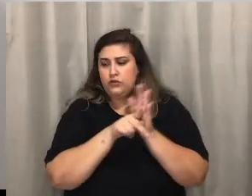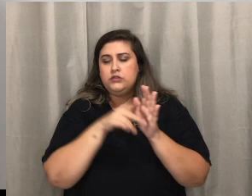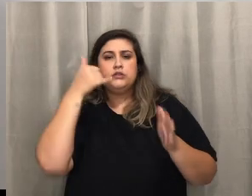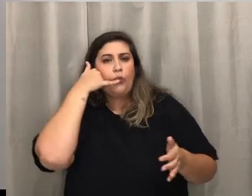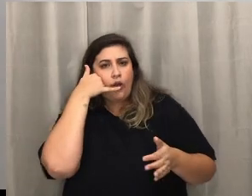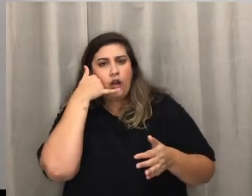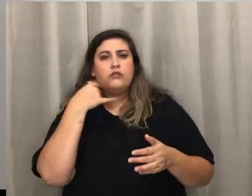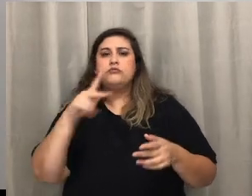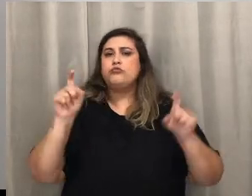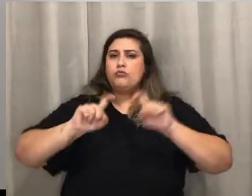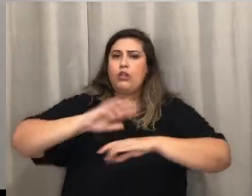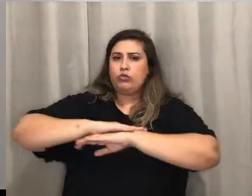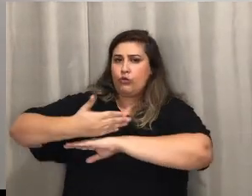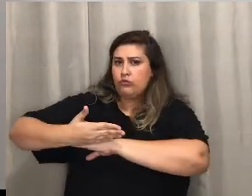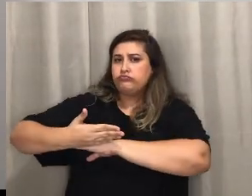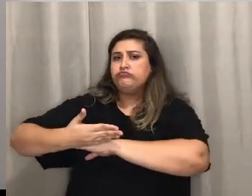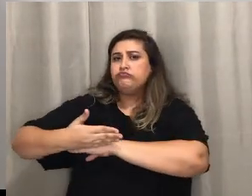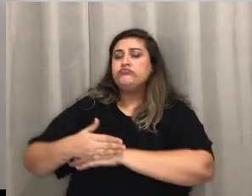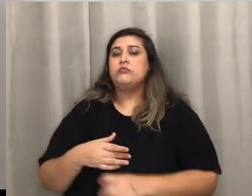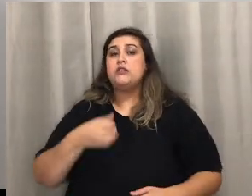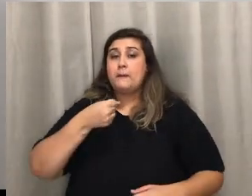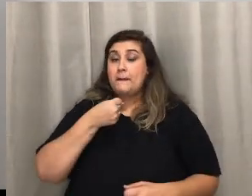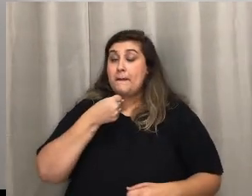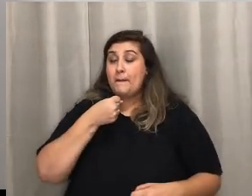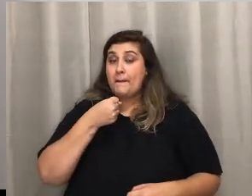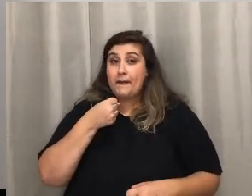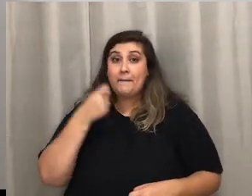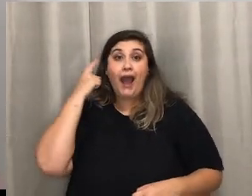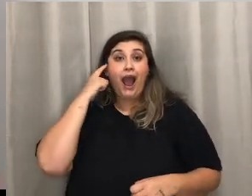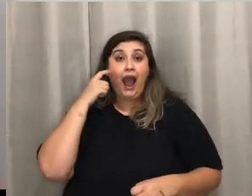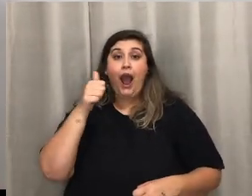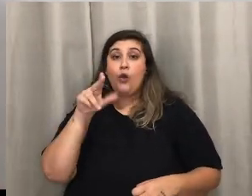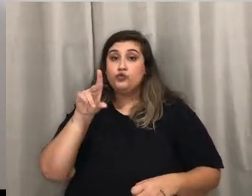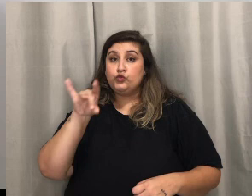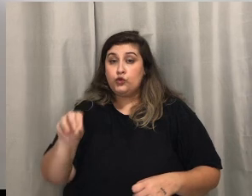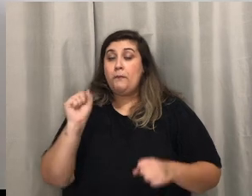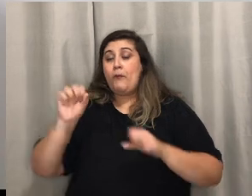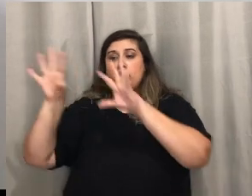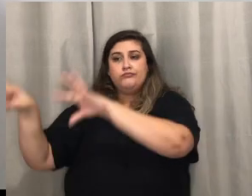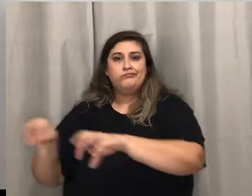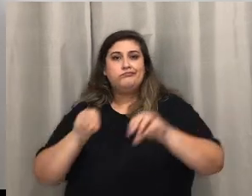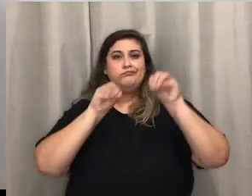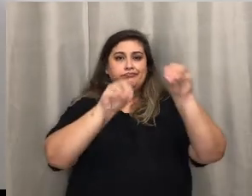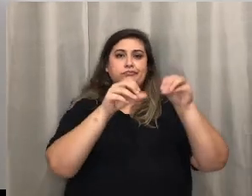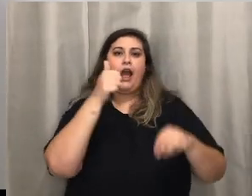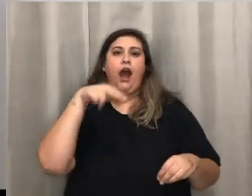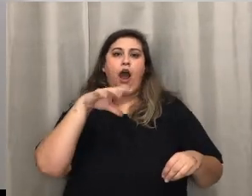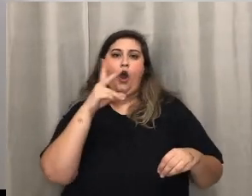o seu celular, o seu computador, gravar o seu áudio e depois importar para a plataforma